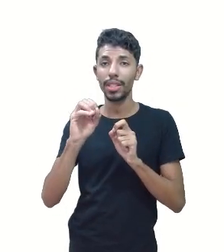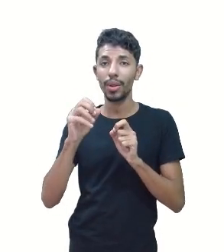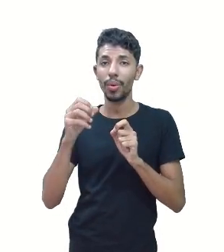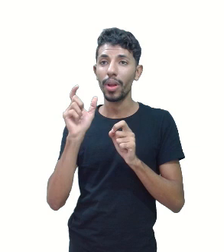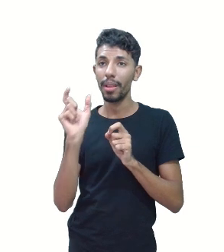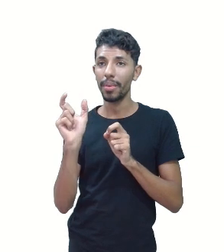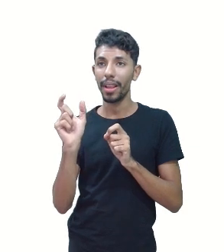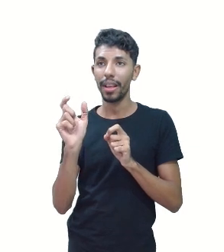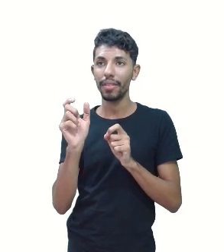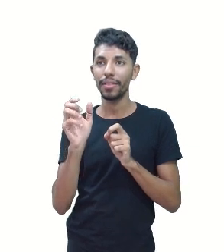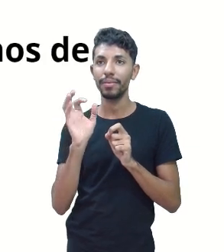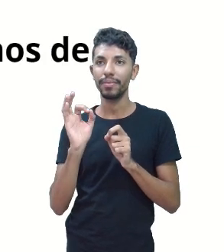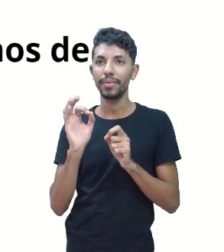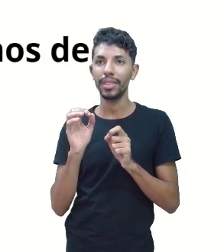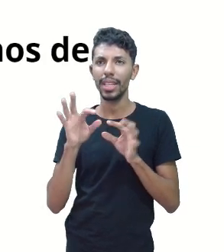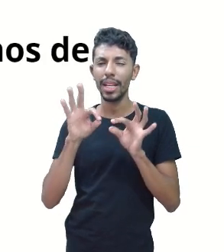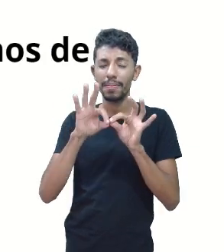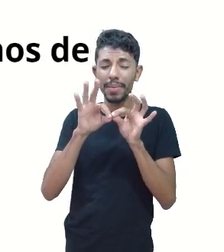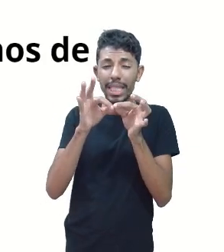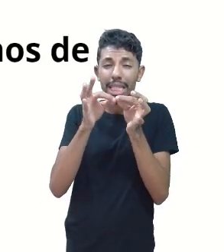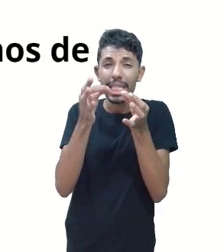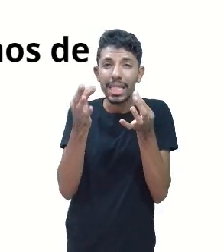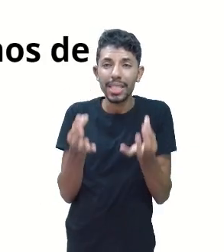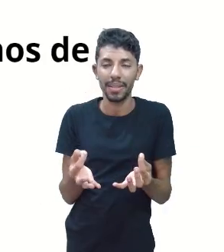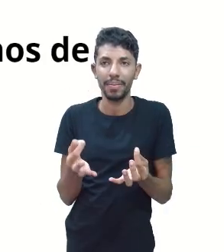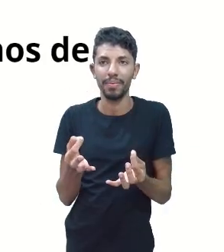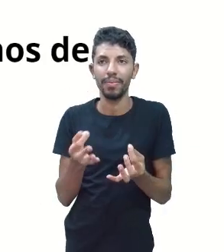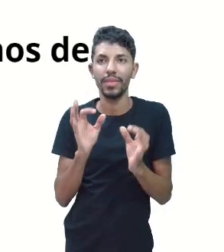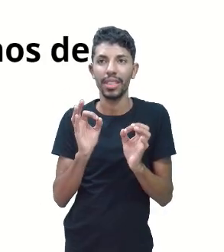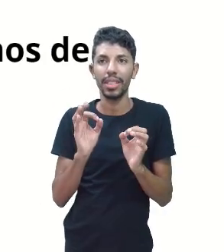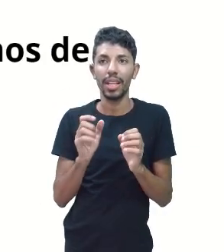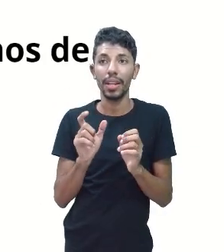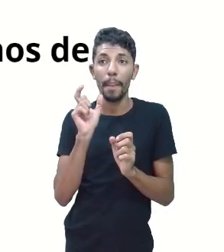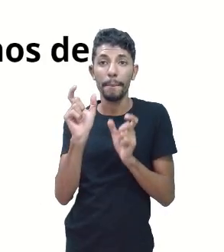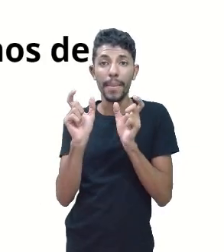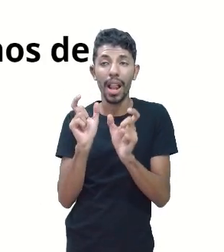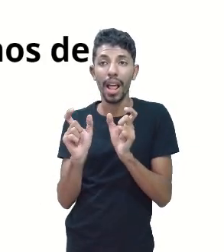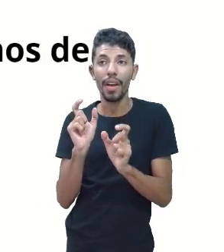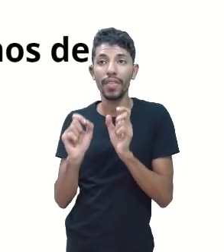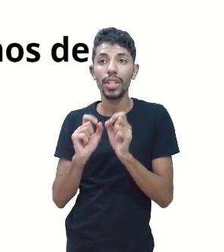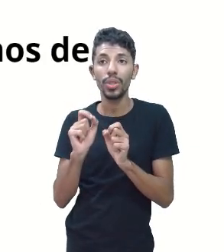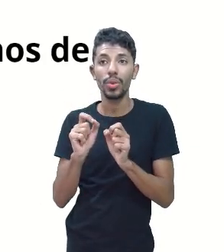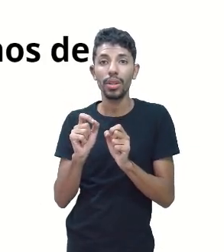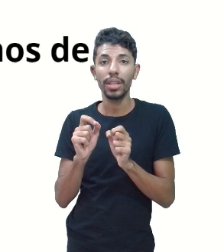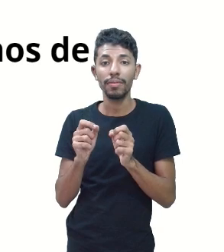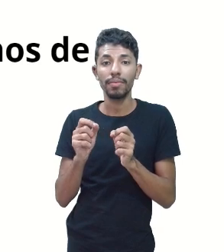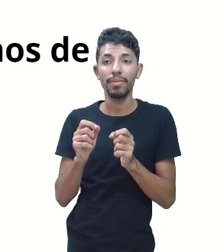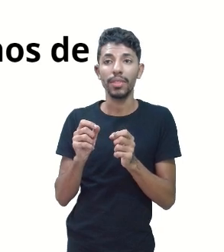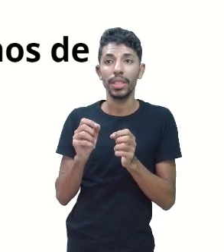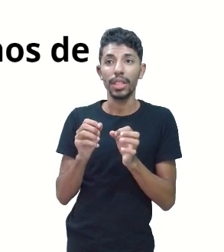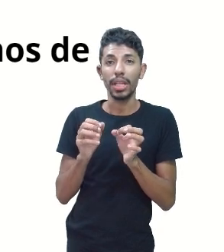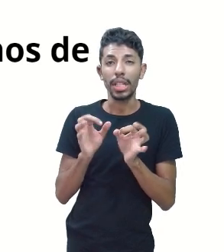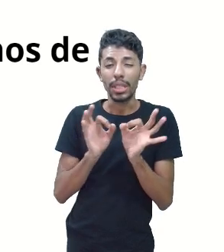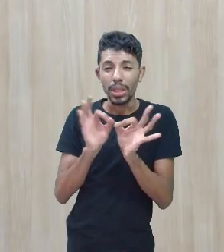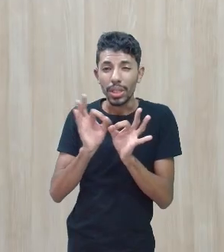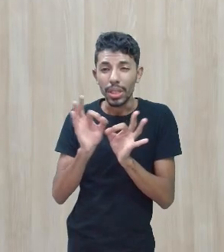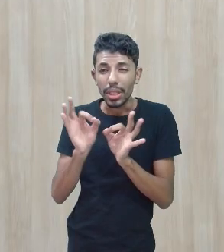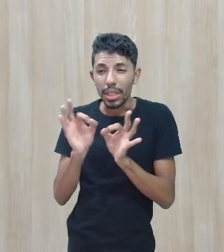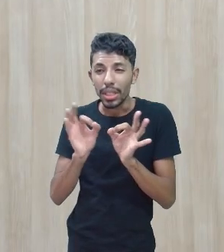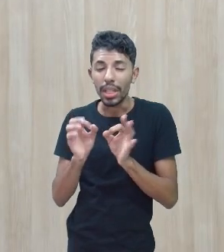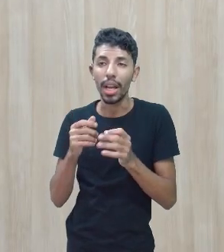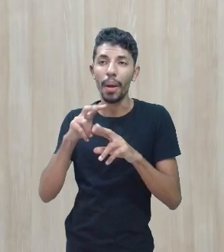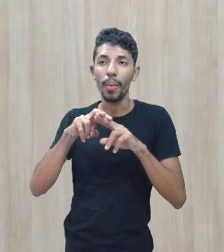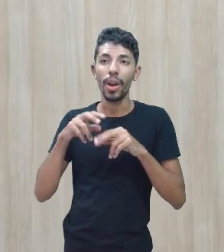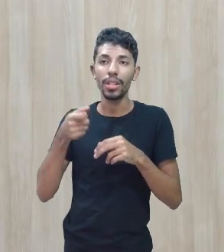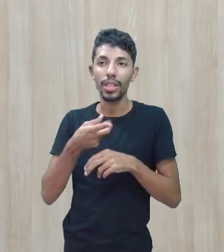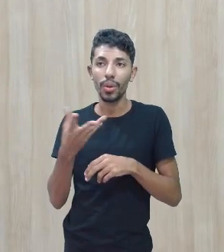isso. Claro que ele é bem simplificado. Palavras calculadas em termos de quantidade e significado. Ou seja, como eu só tenho um espaço